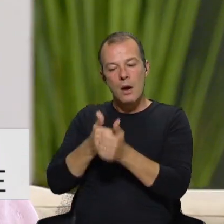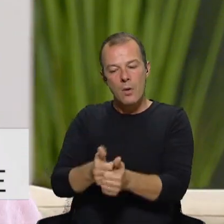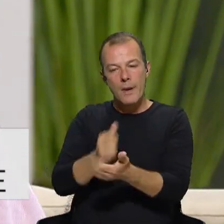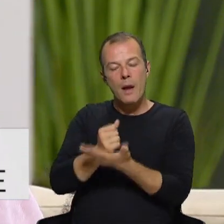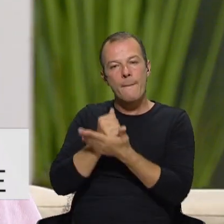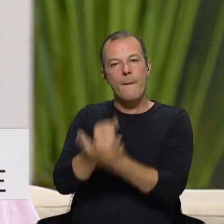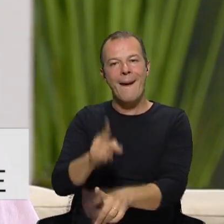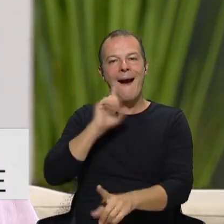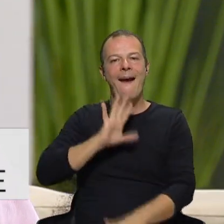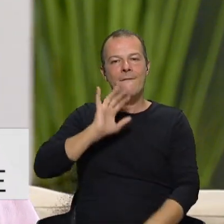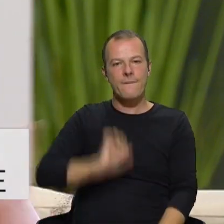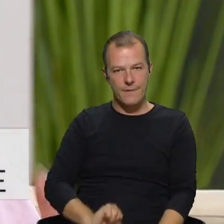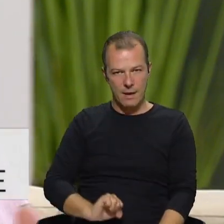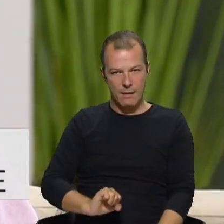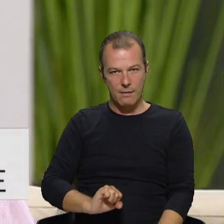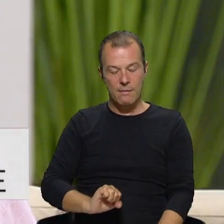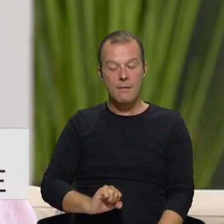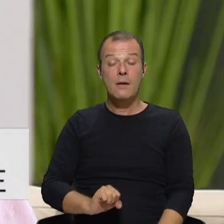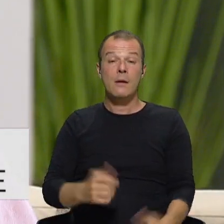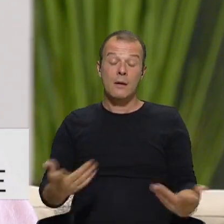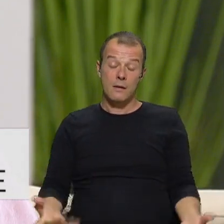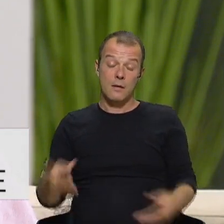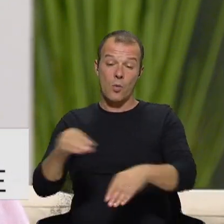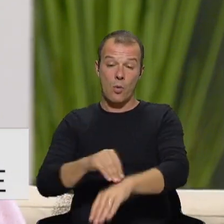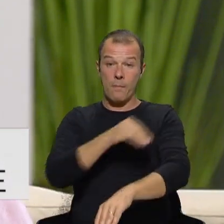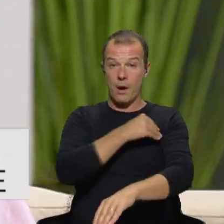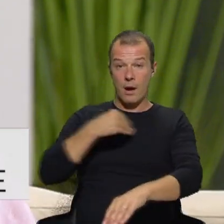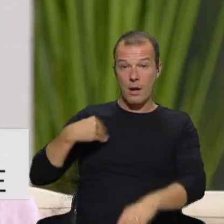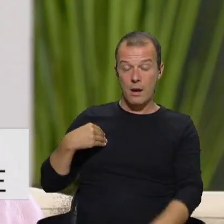filha, à qual os médicos